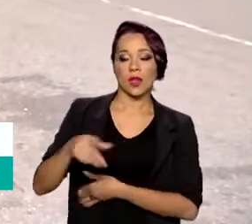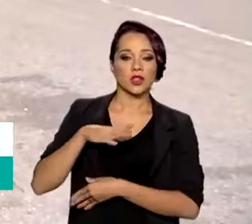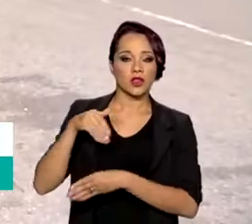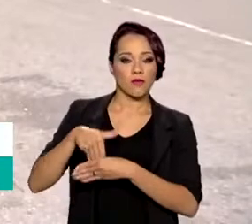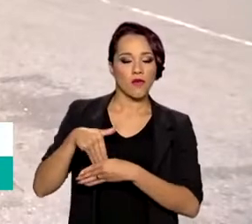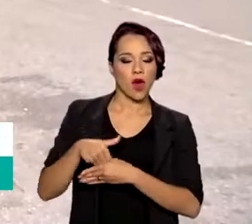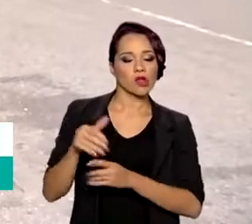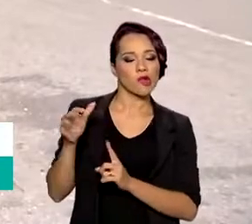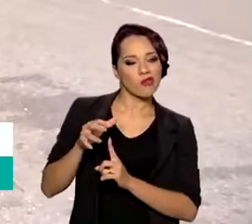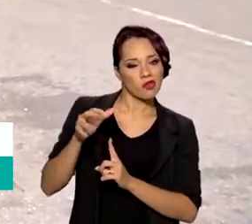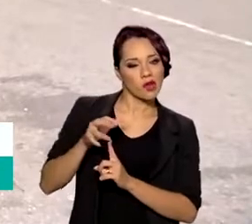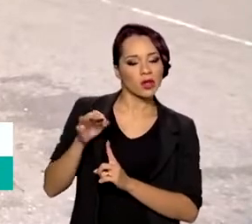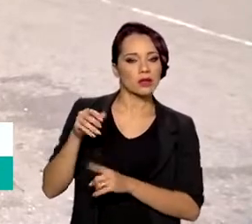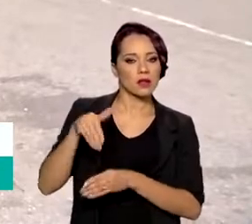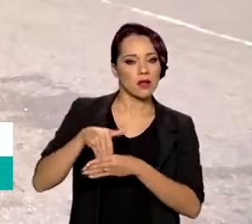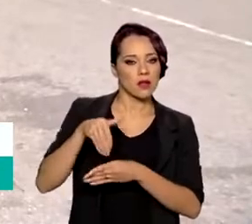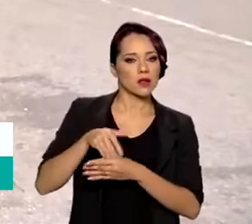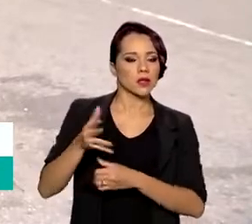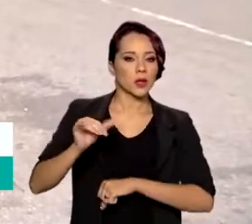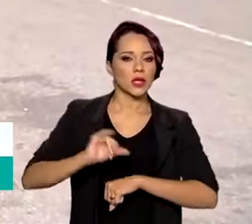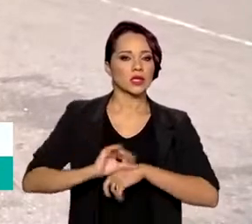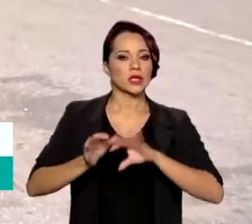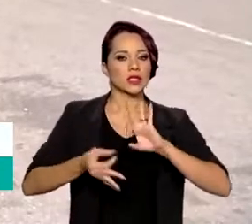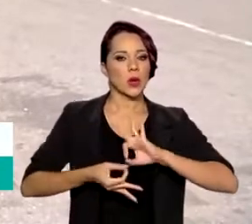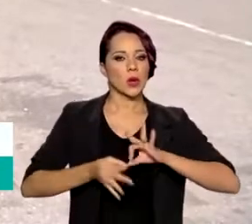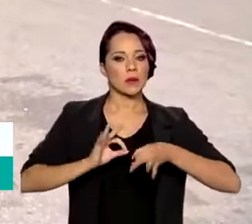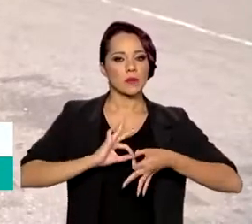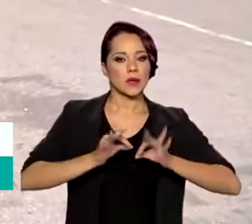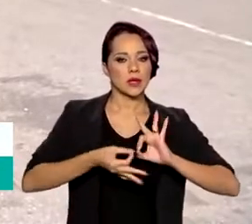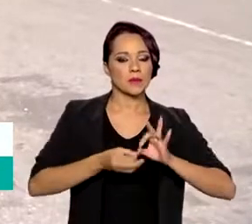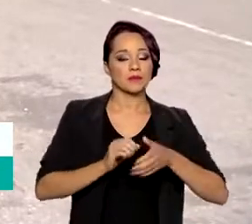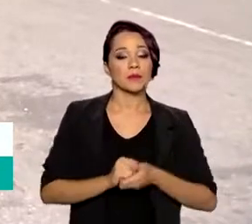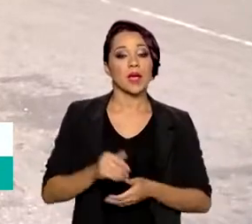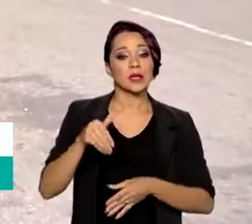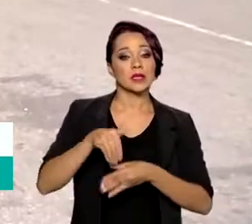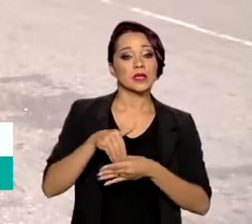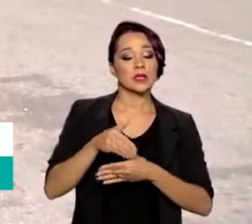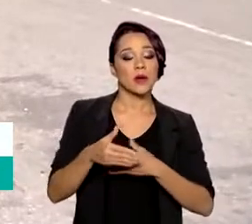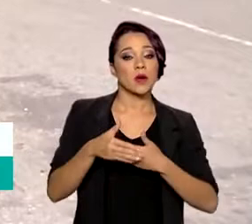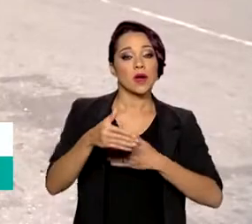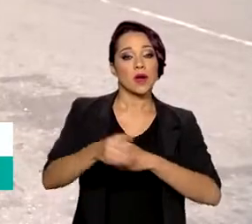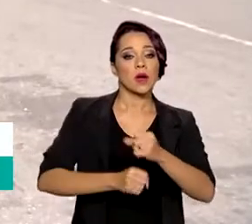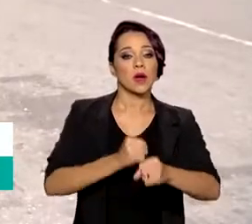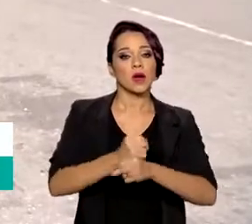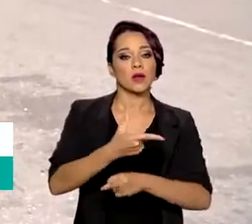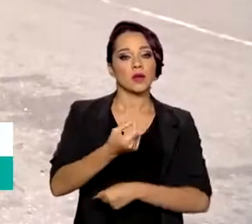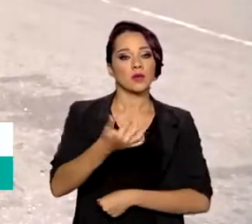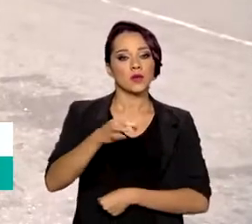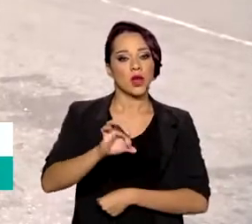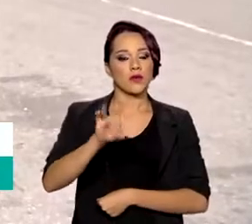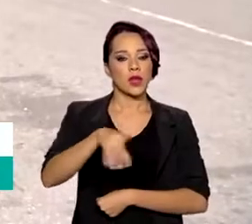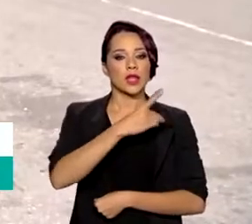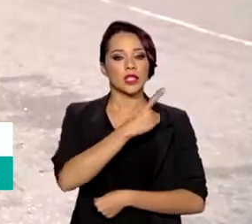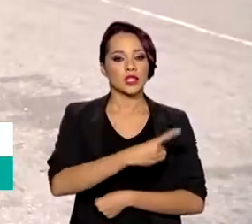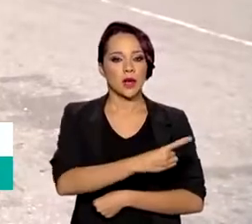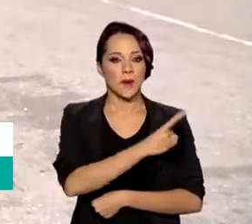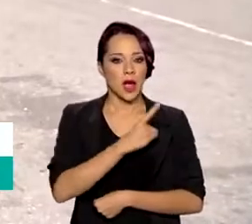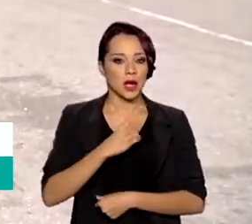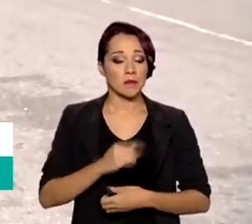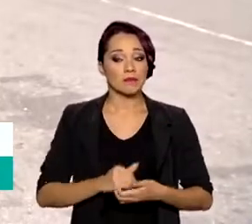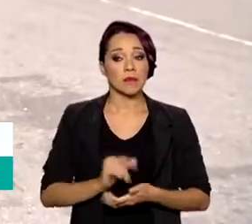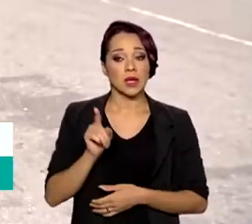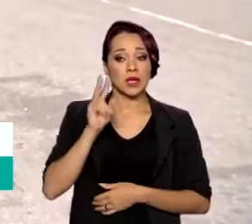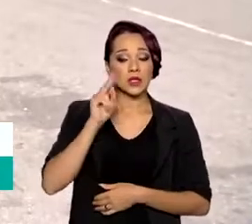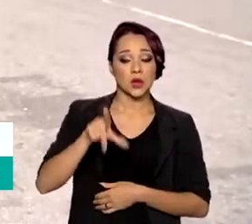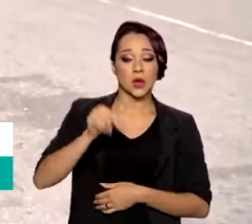ou influência na eleição da sede da Olimpíada. Essa eleição aconteceu em 2009 na Dinamarca e, como a gente já sabe, definiu o Rio